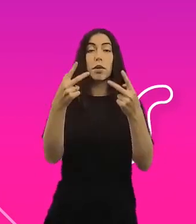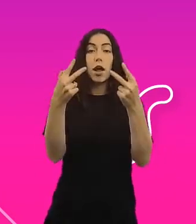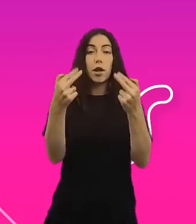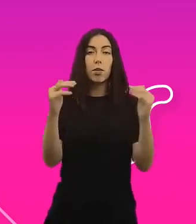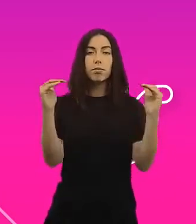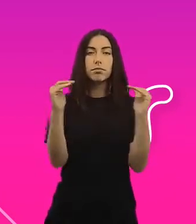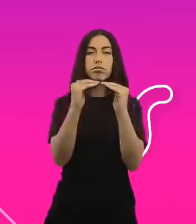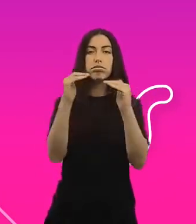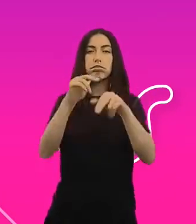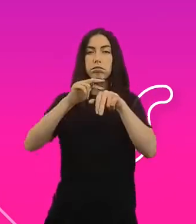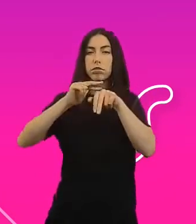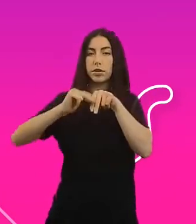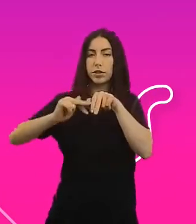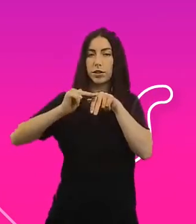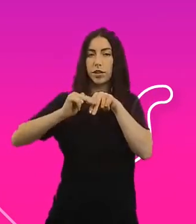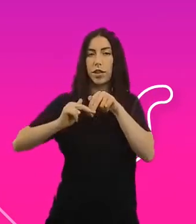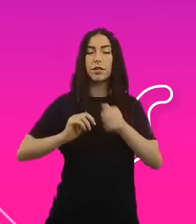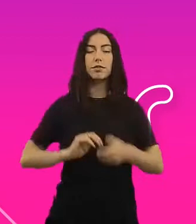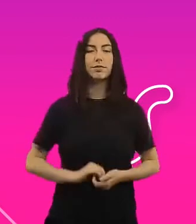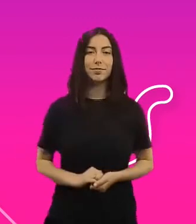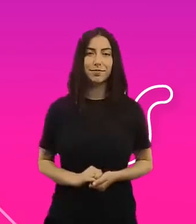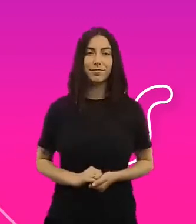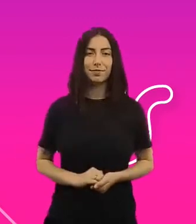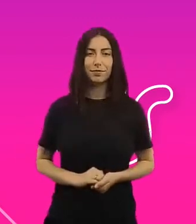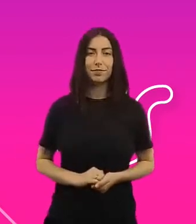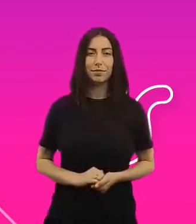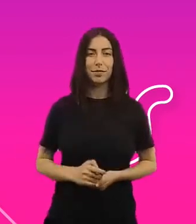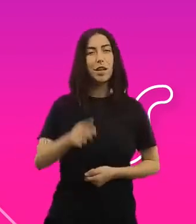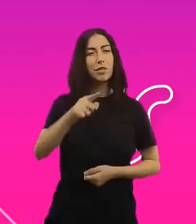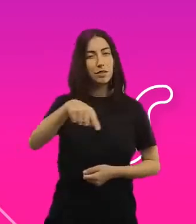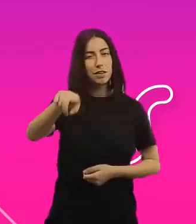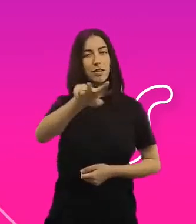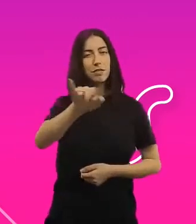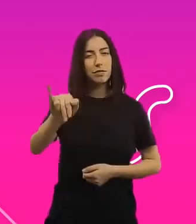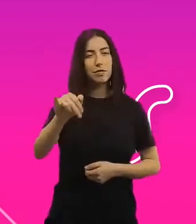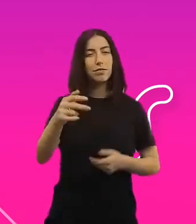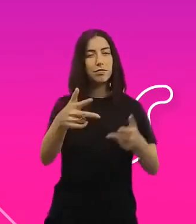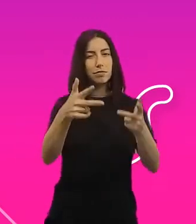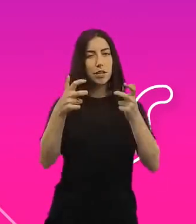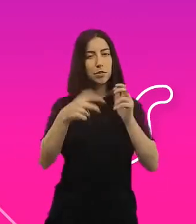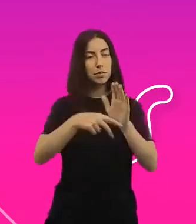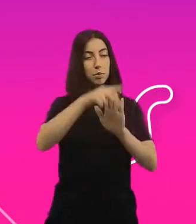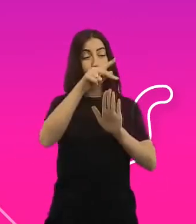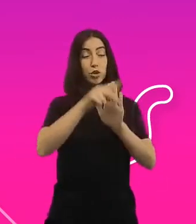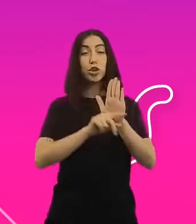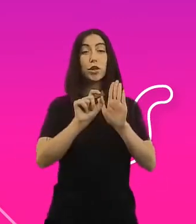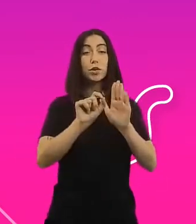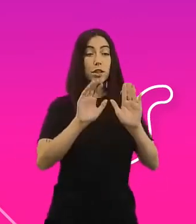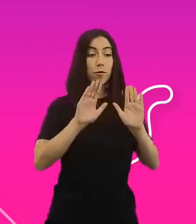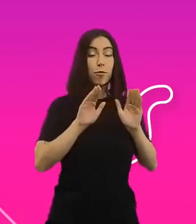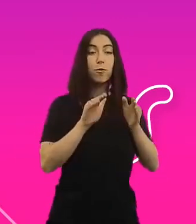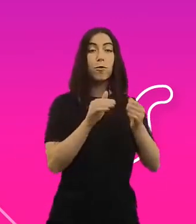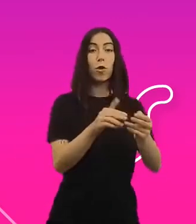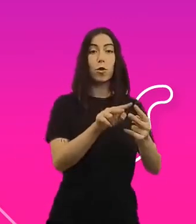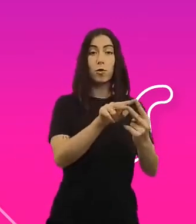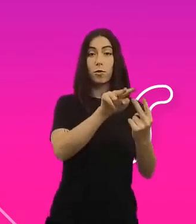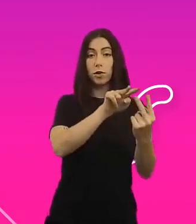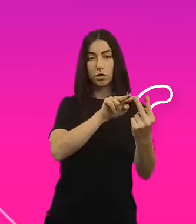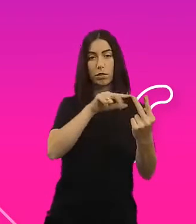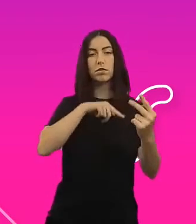pandemia, vocês vão perceber que o projeto vai estar muito calcado no virtual, então tem plataformas